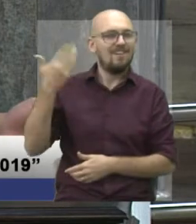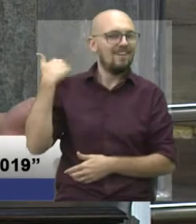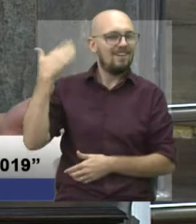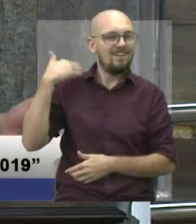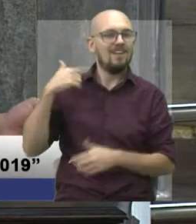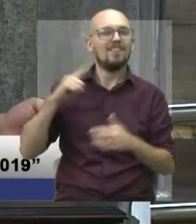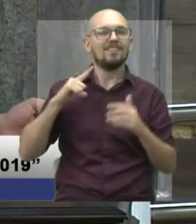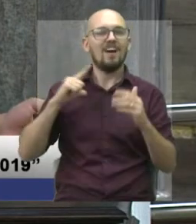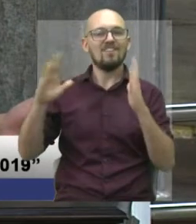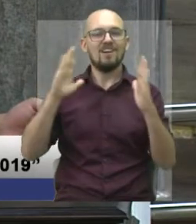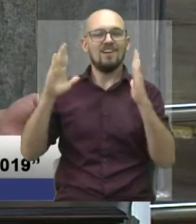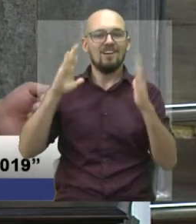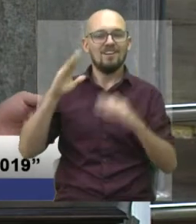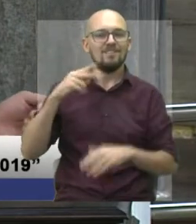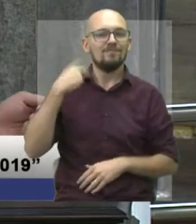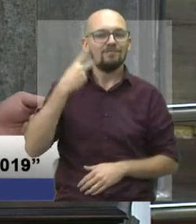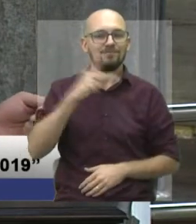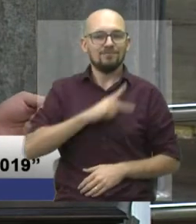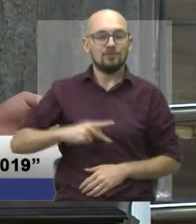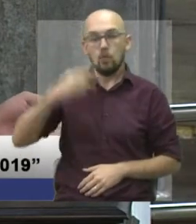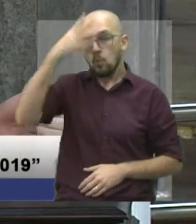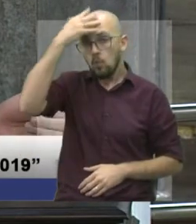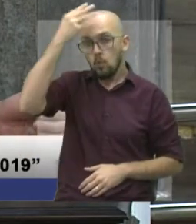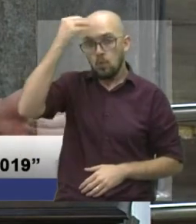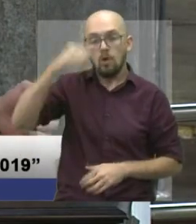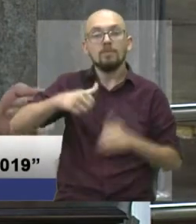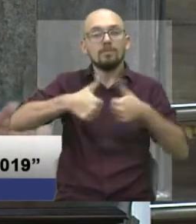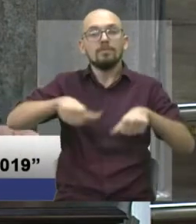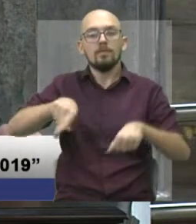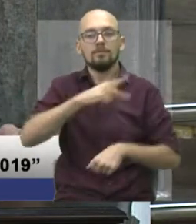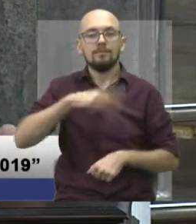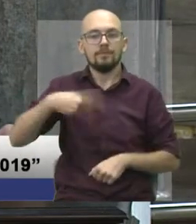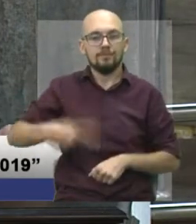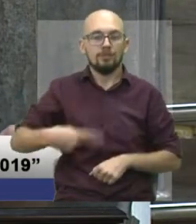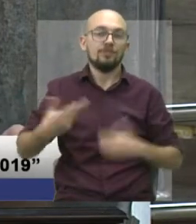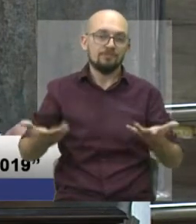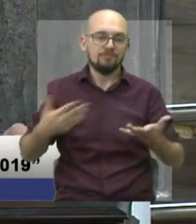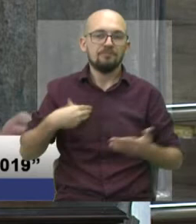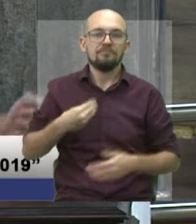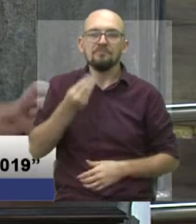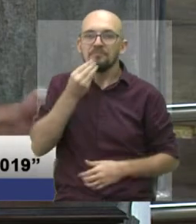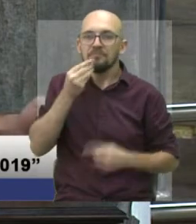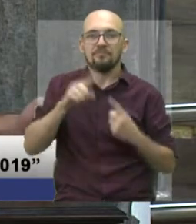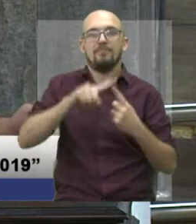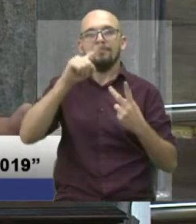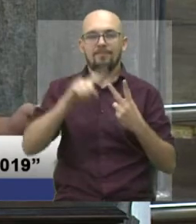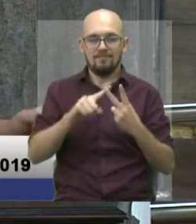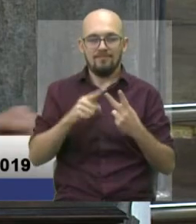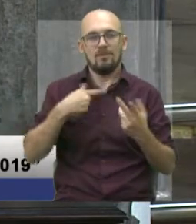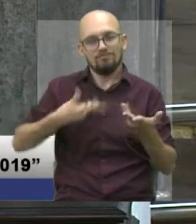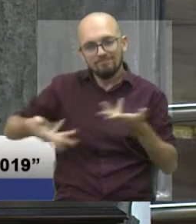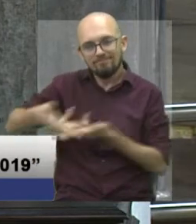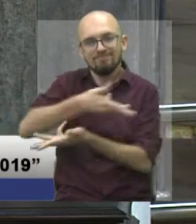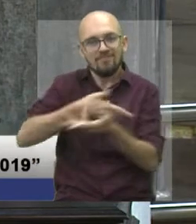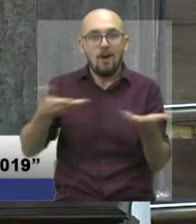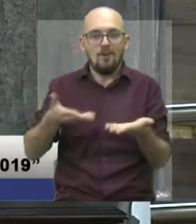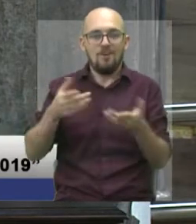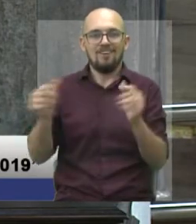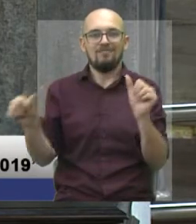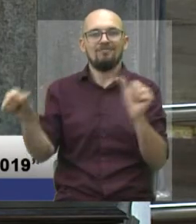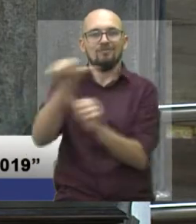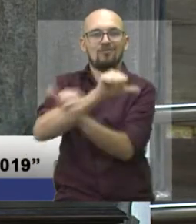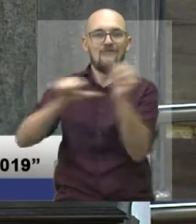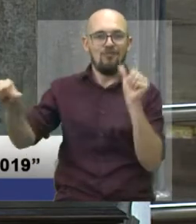do vereador Lucas Flores, enquanto presidente dessa casa. Tenho a oportunidade de trocar de mandato, de troca de